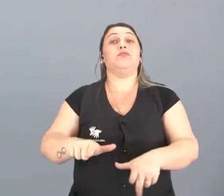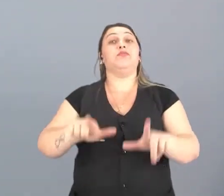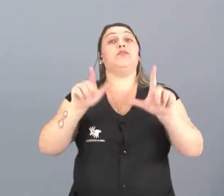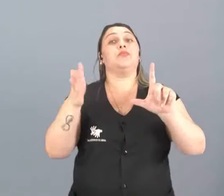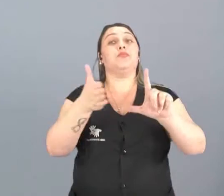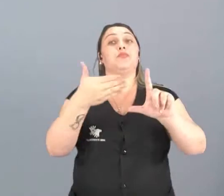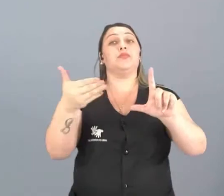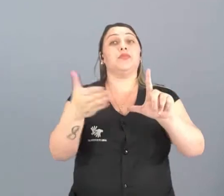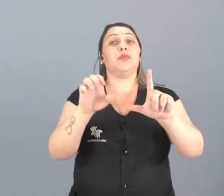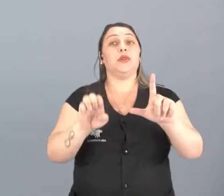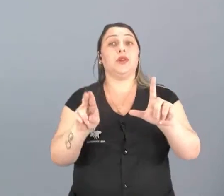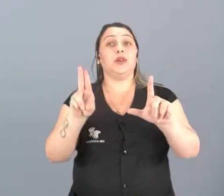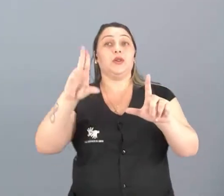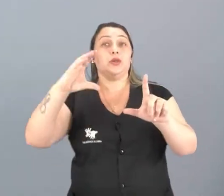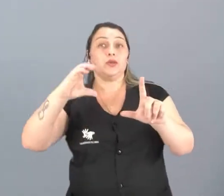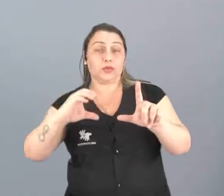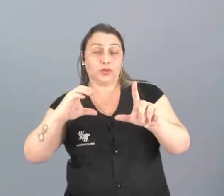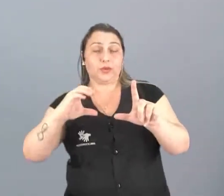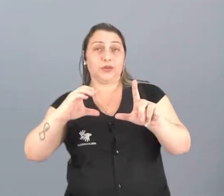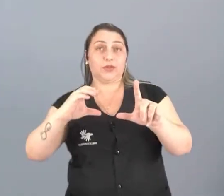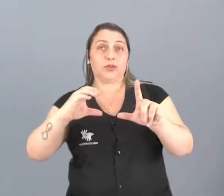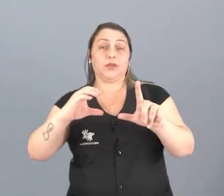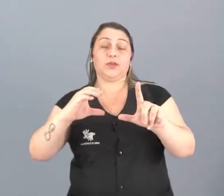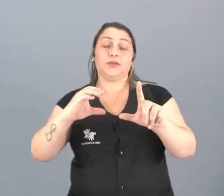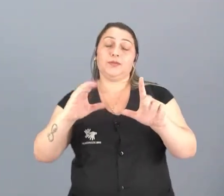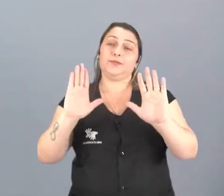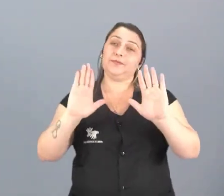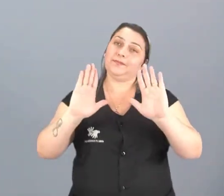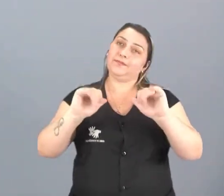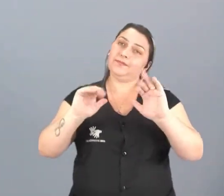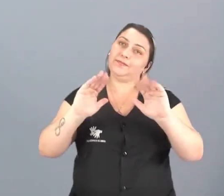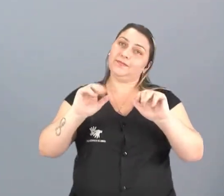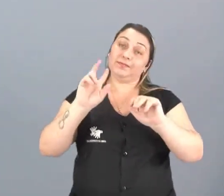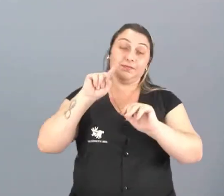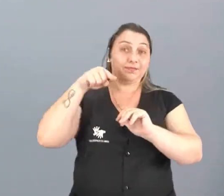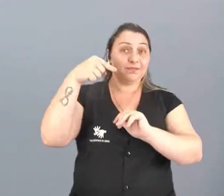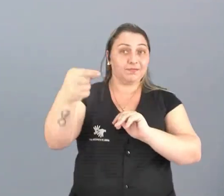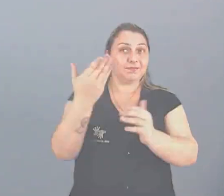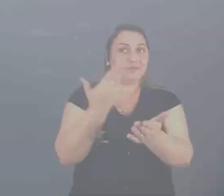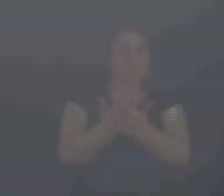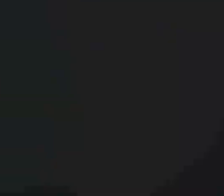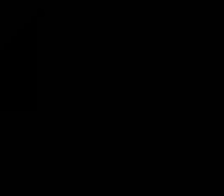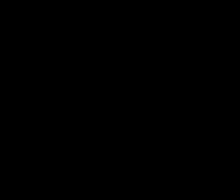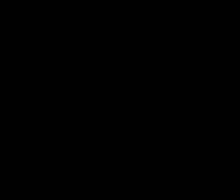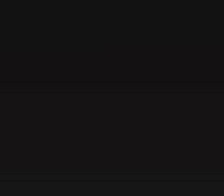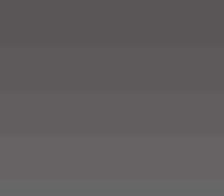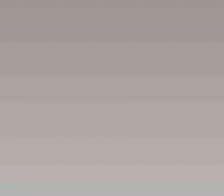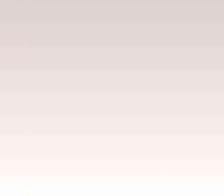Eduque, e acessar. Então nós ficamos por aqui e a gente se vê na próxima.